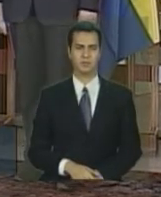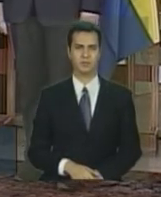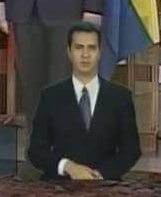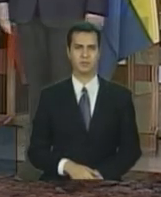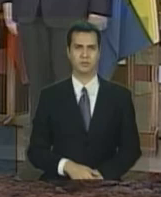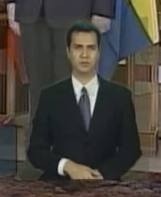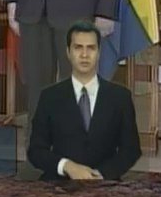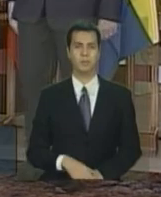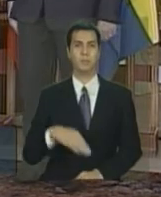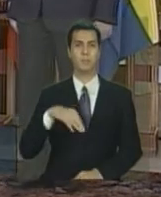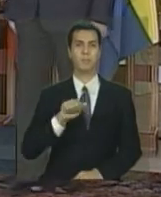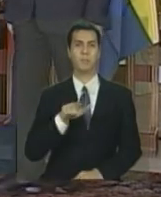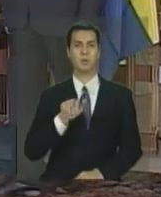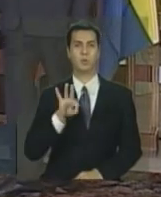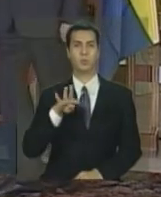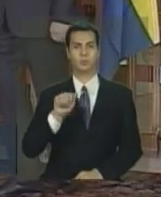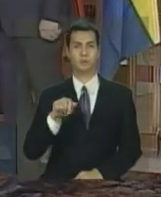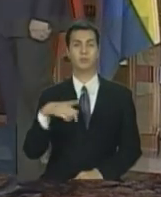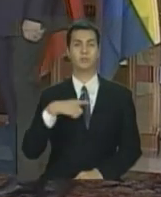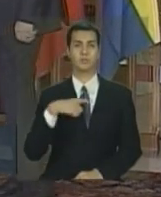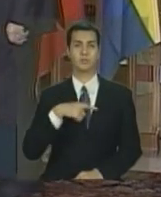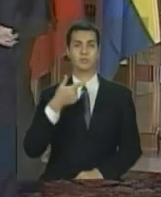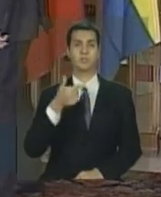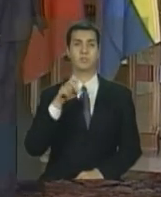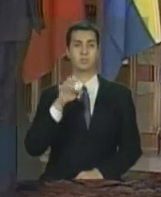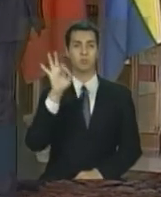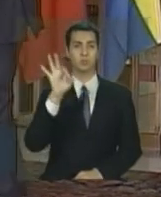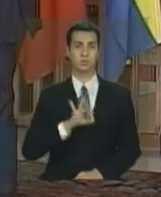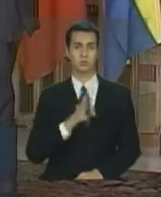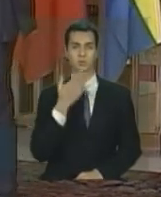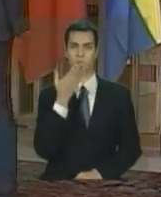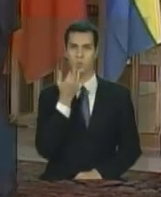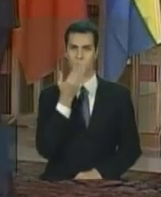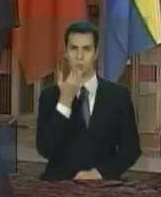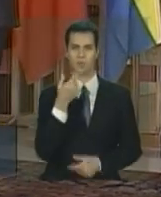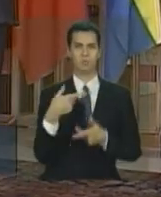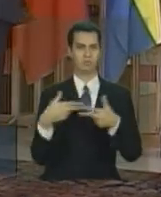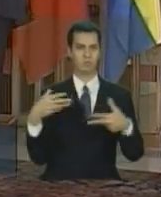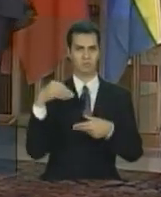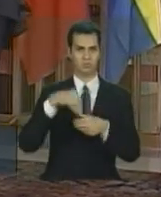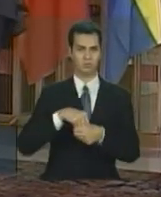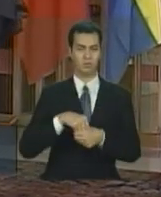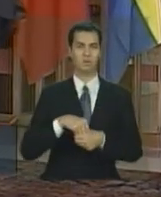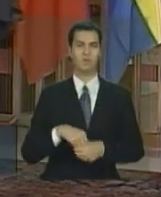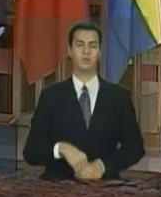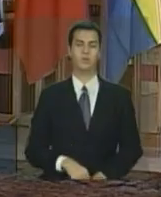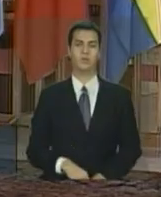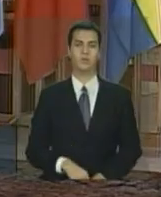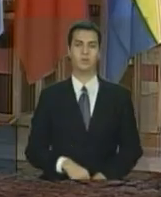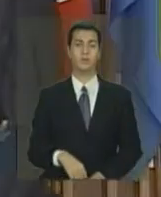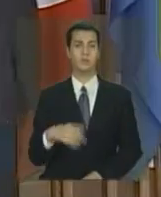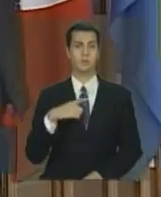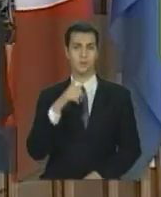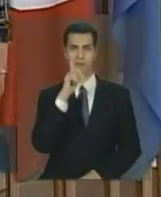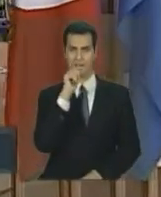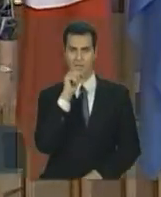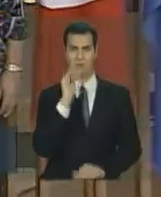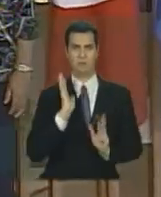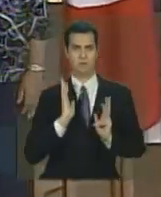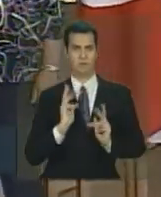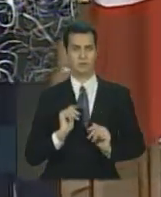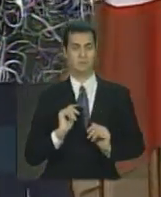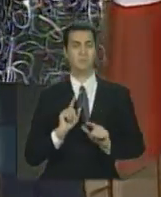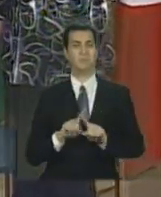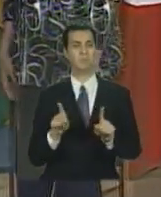Malta produz 20% das reservas alimentares que consome. Tem recursos de água potável